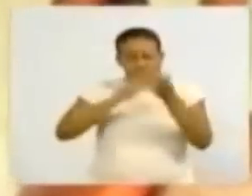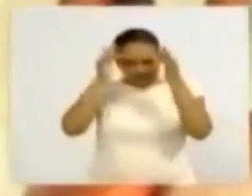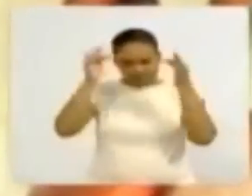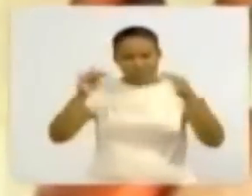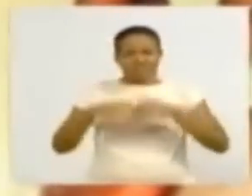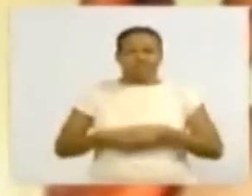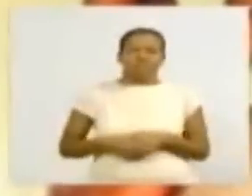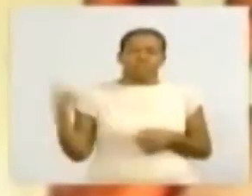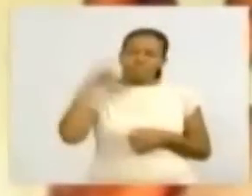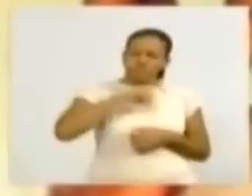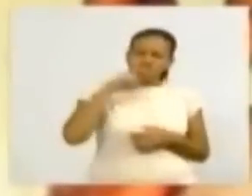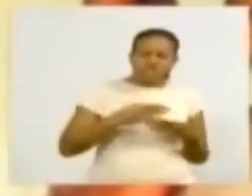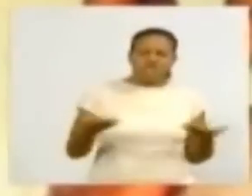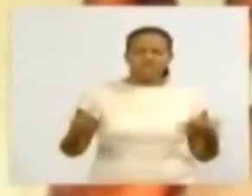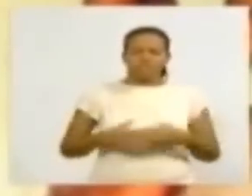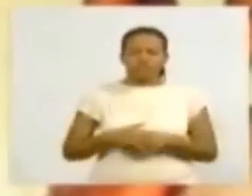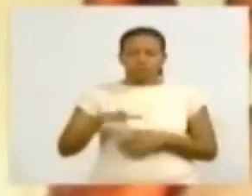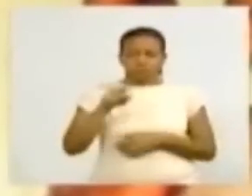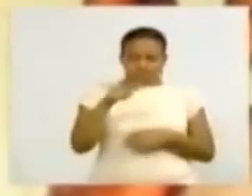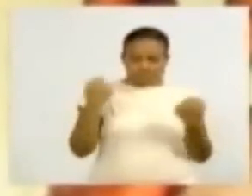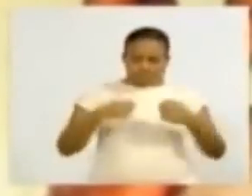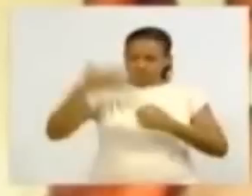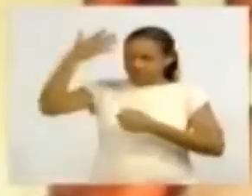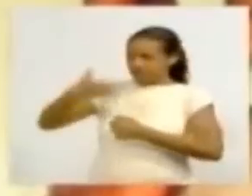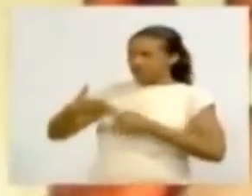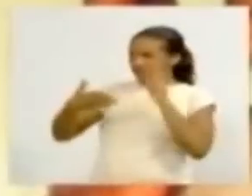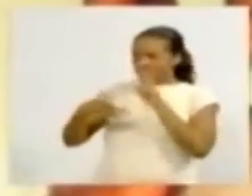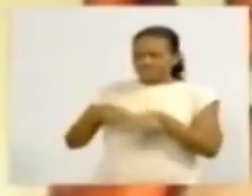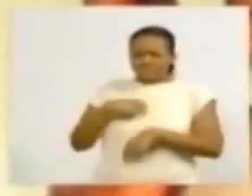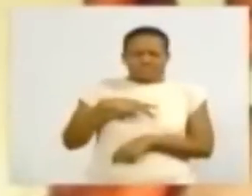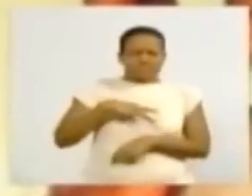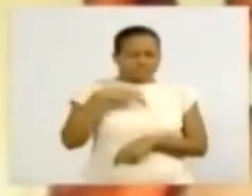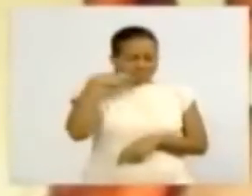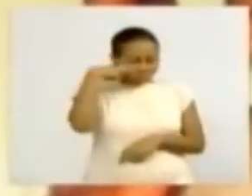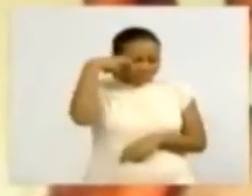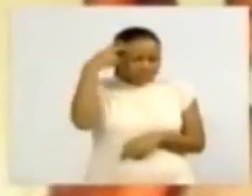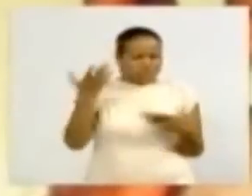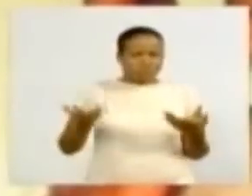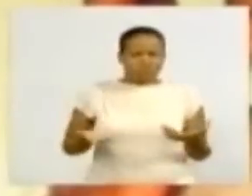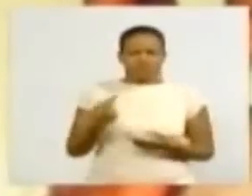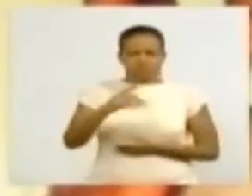suas mentiras. Quando você precisa olhar no espelho e está cheio de vergonha.